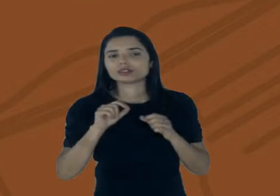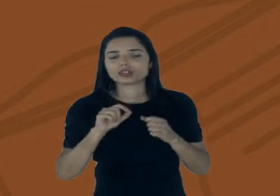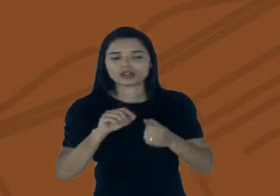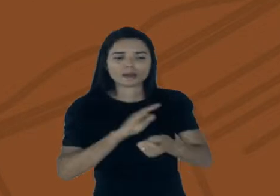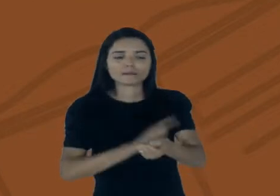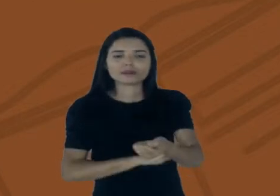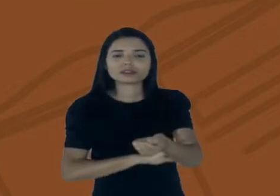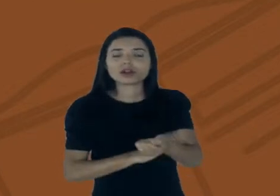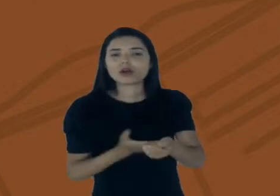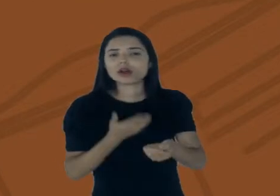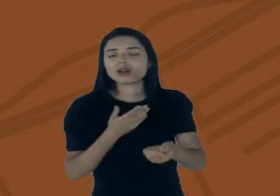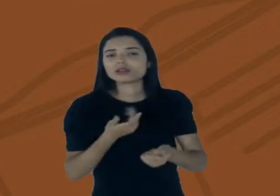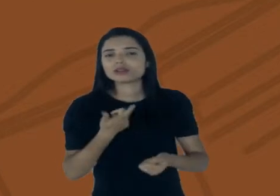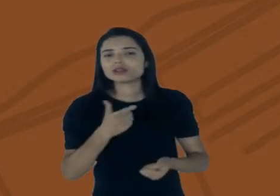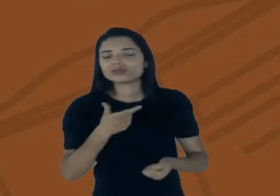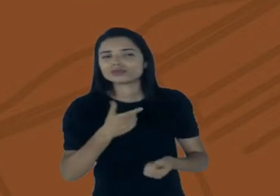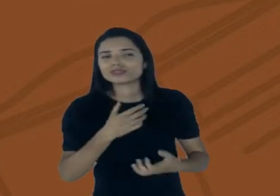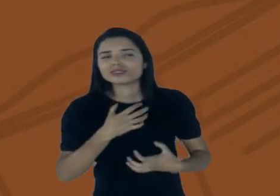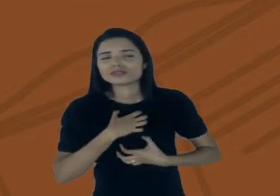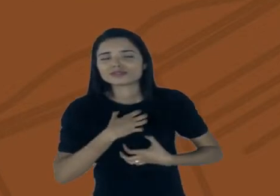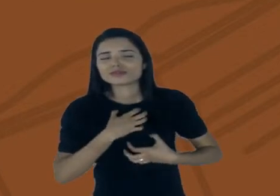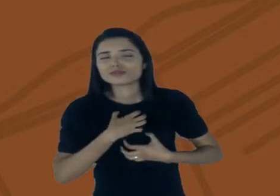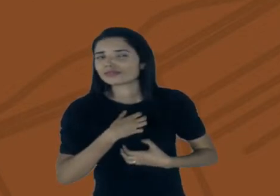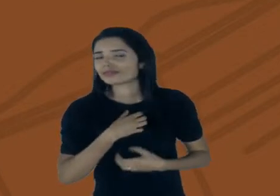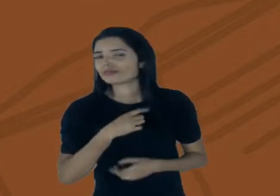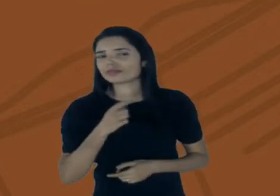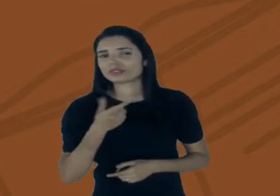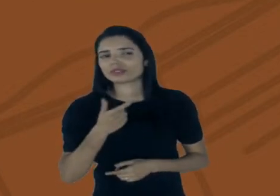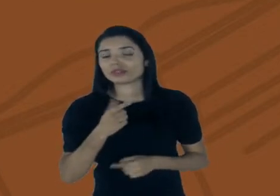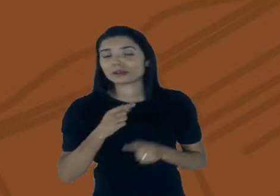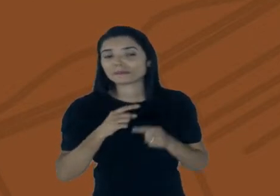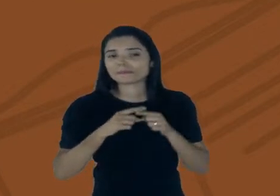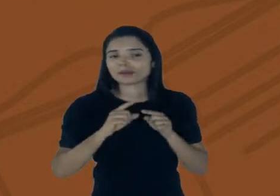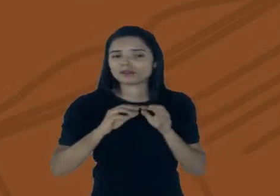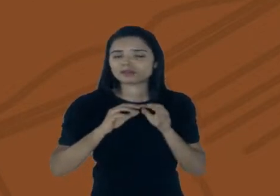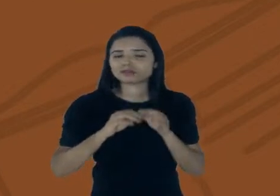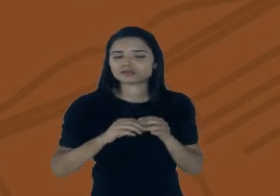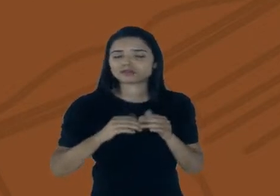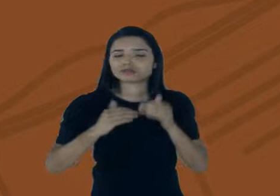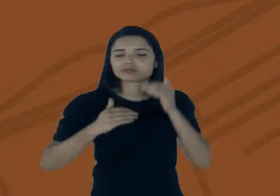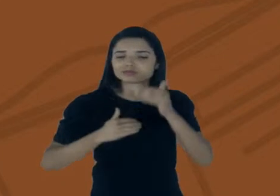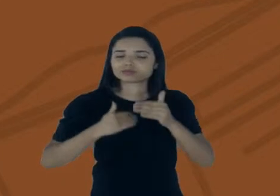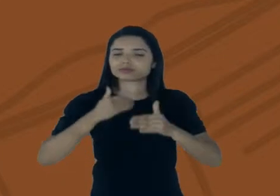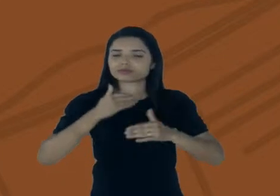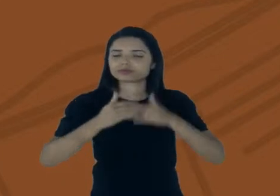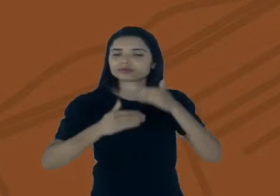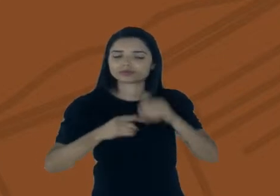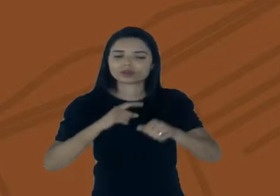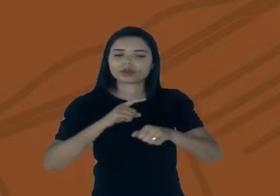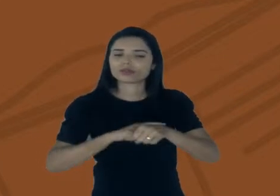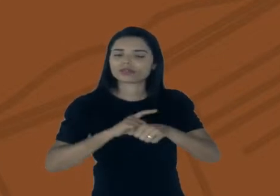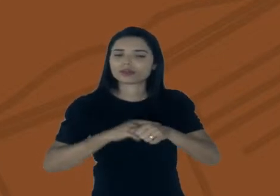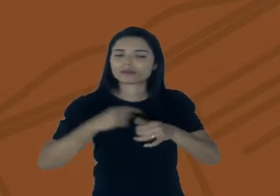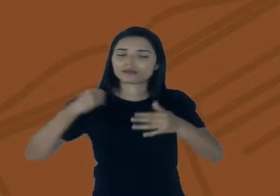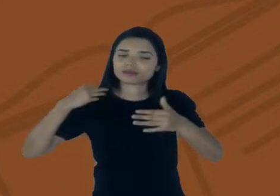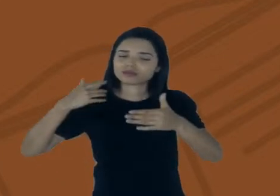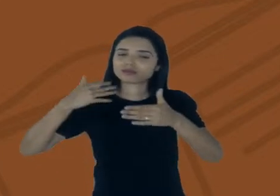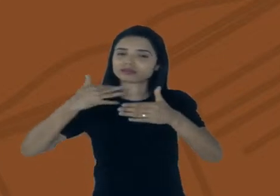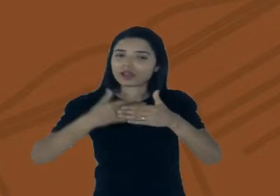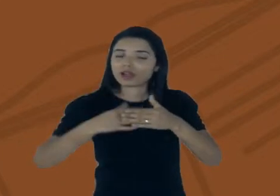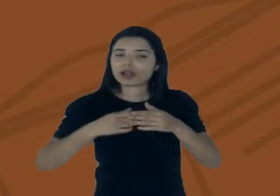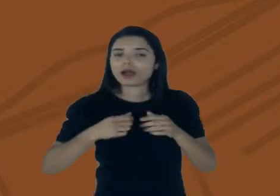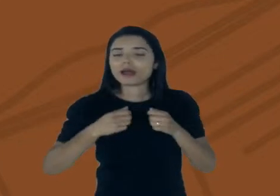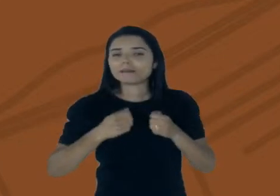sintomas. Ao longo do tempo, se não for tratada, ela poderá causar problemas de saúde, como doenças cardíacas e